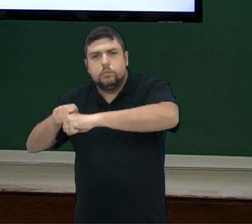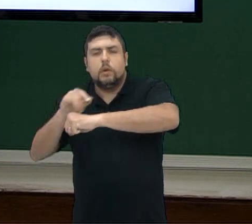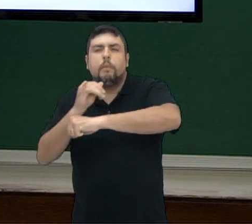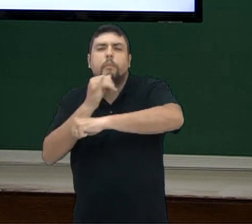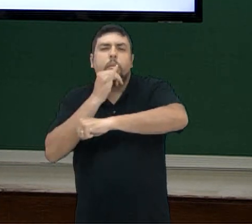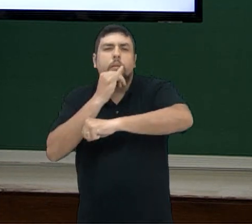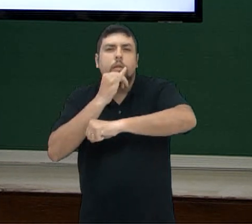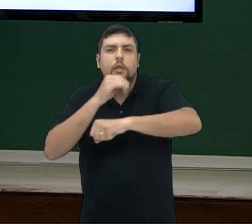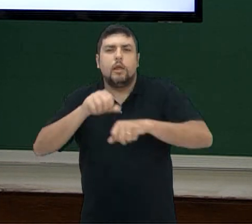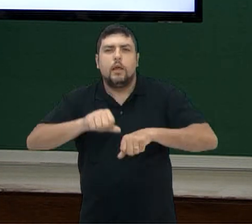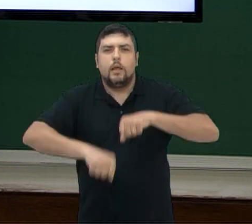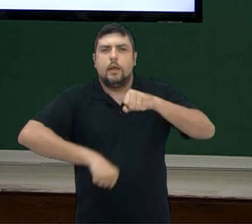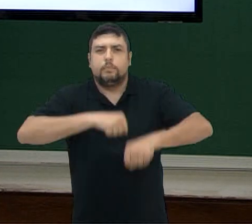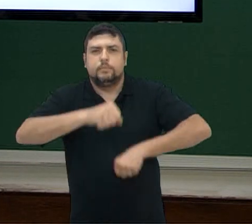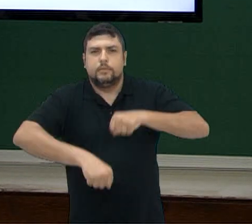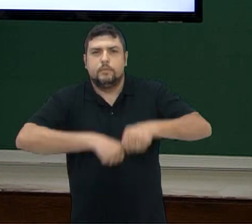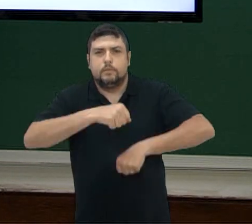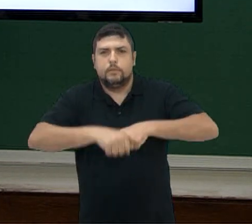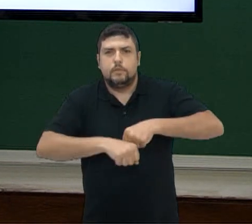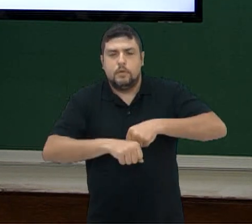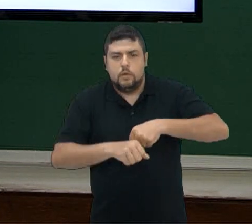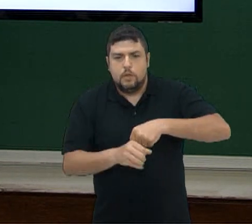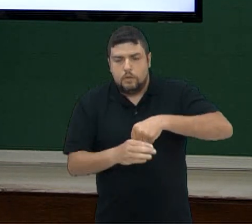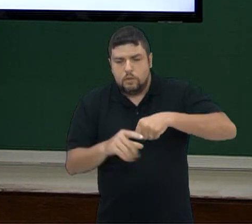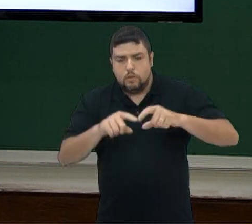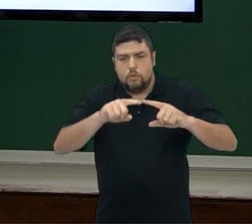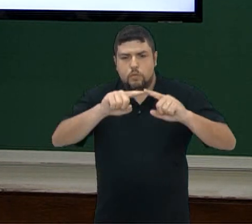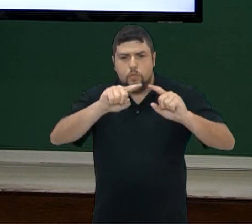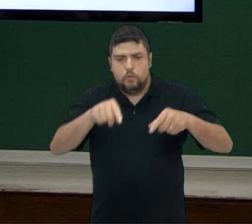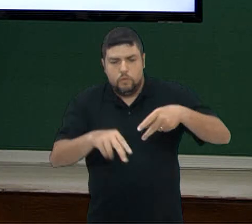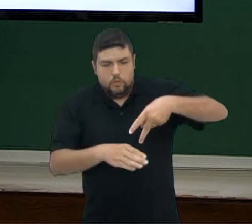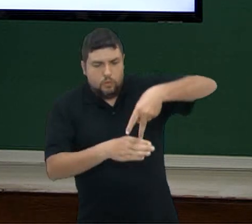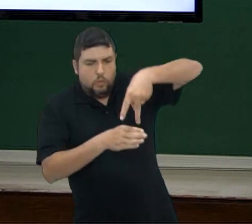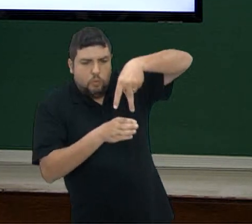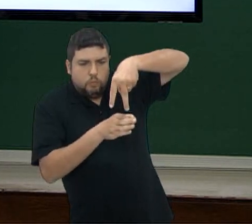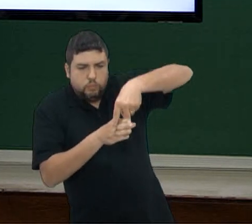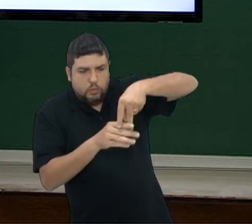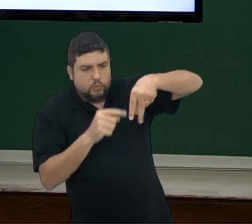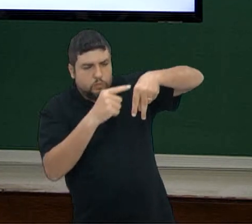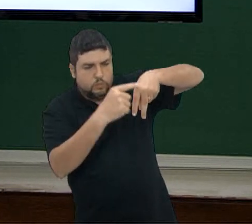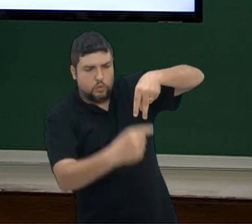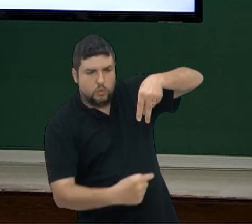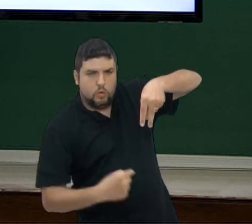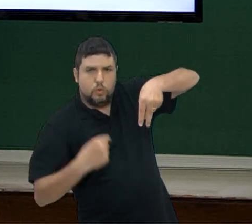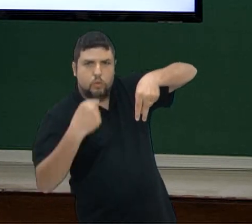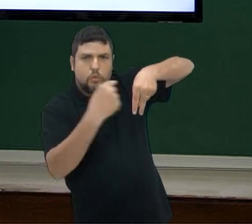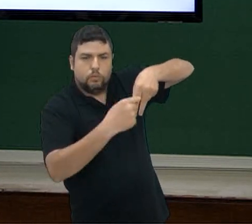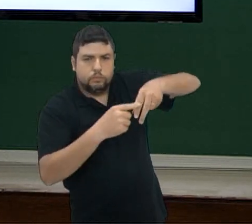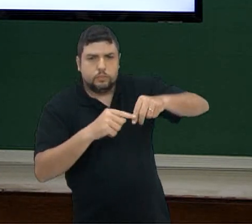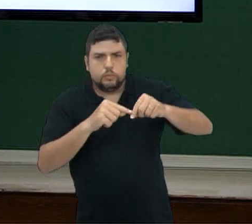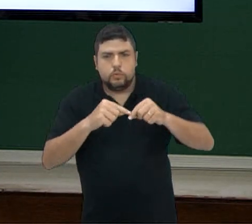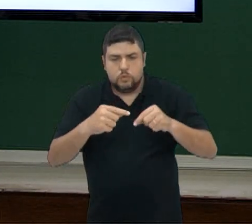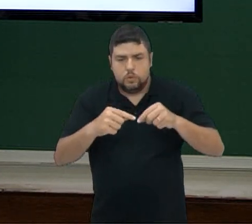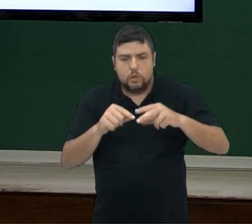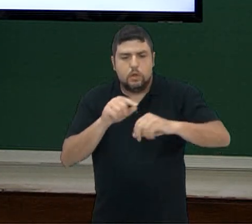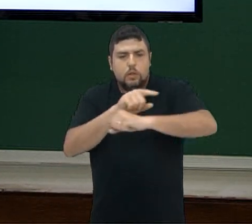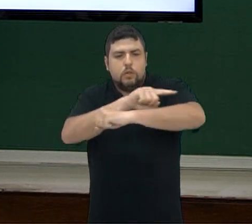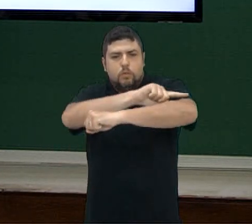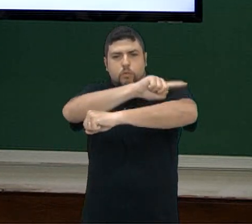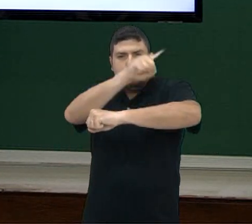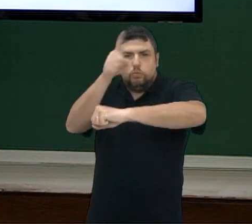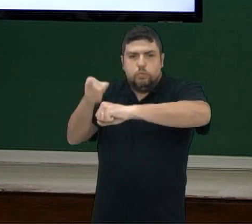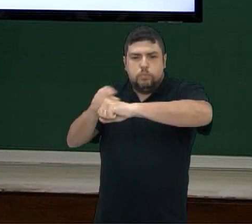bicicleta, tá? Para você fazer uma associação, tá? Então, ele sai lá do centro da minha roda da bicicleta e vai